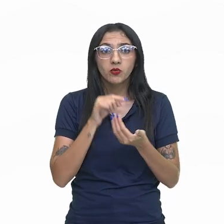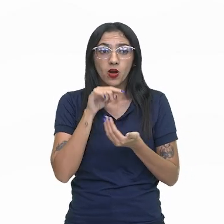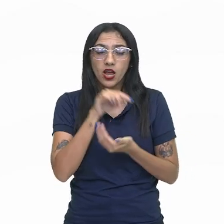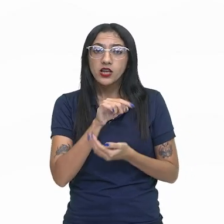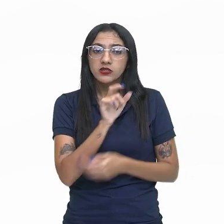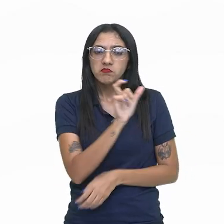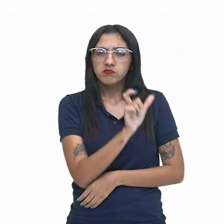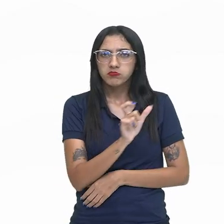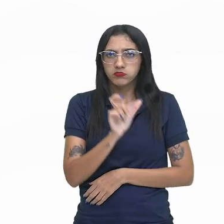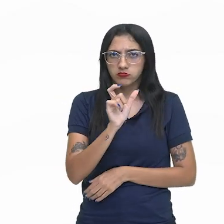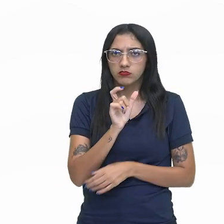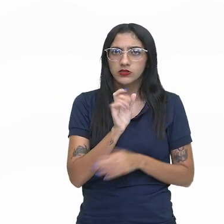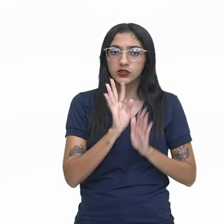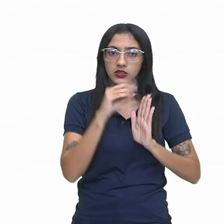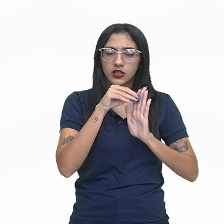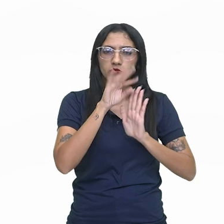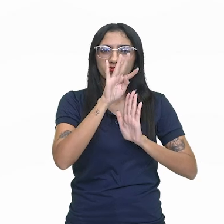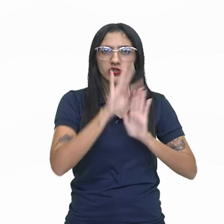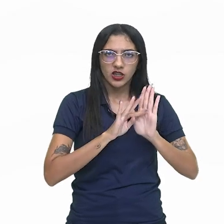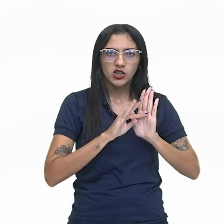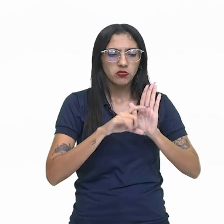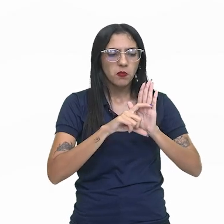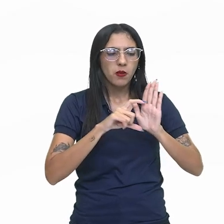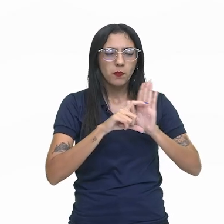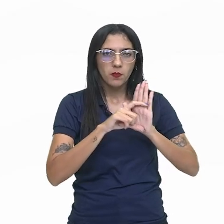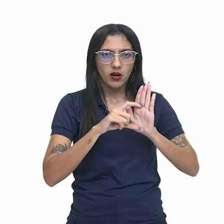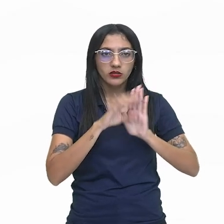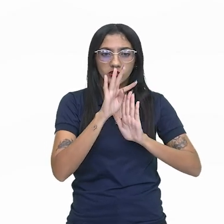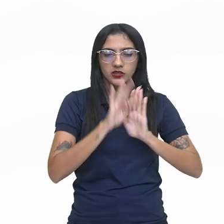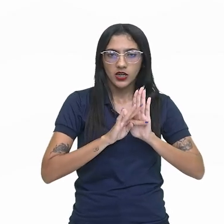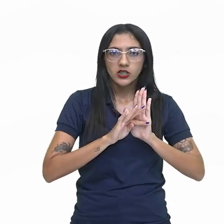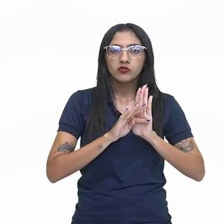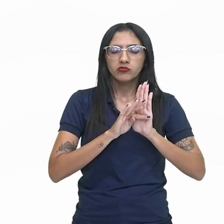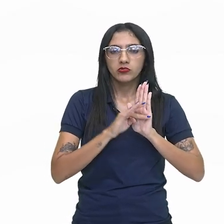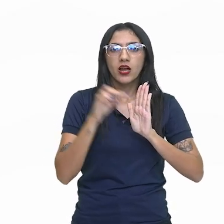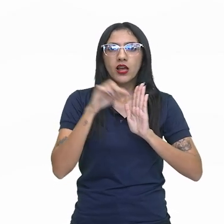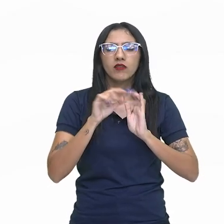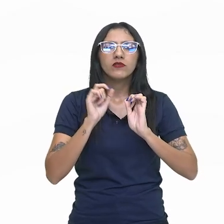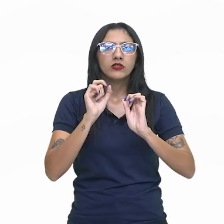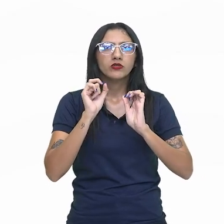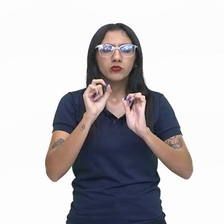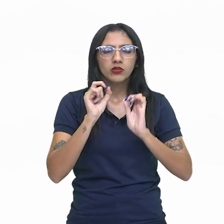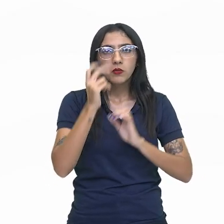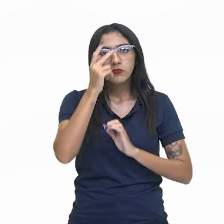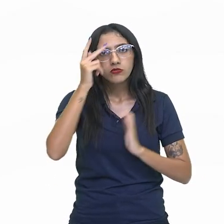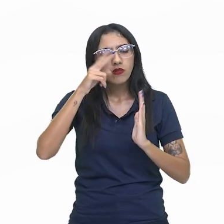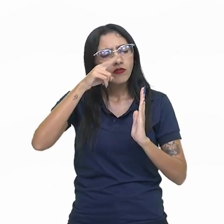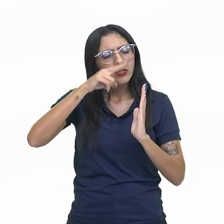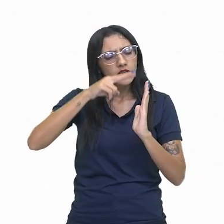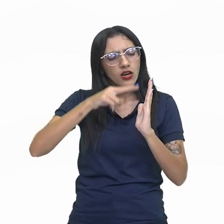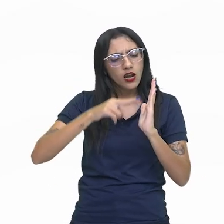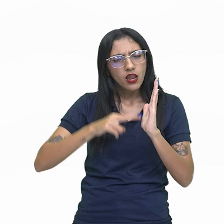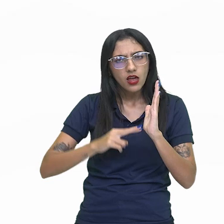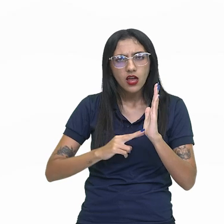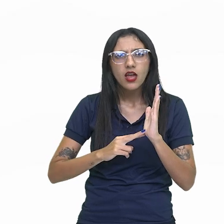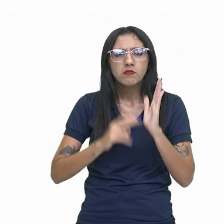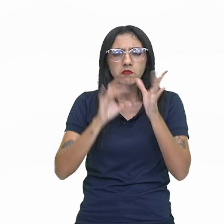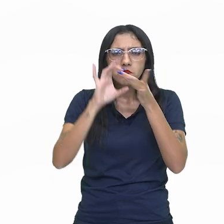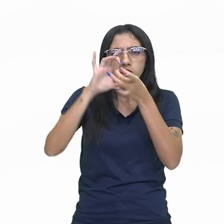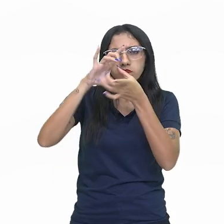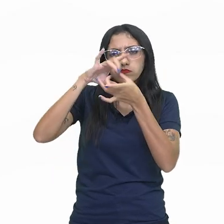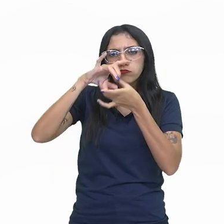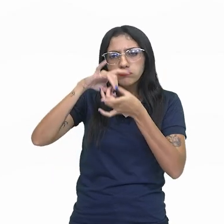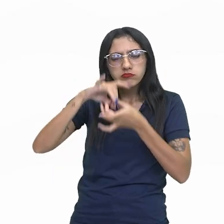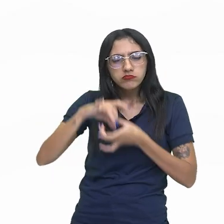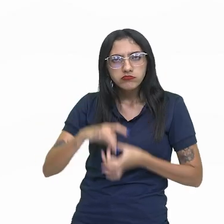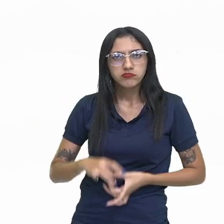parte chamada lead, que vai, né, orientar o leitor, que vai conduzir, levá-lo